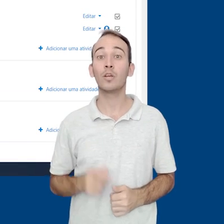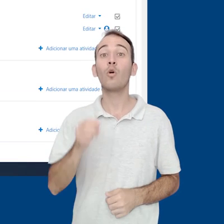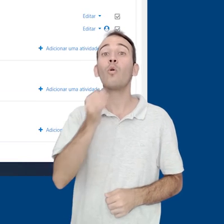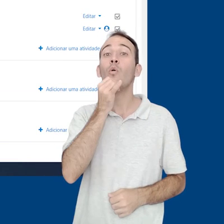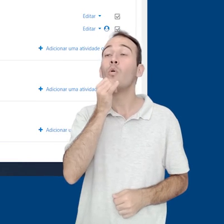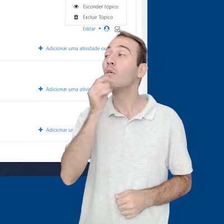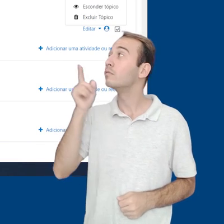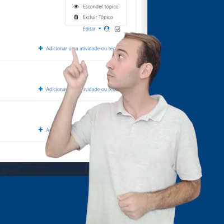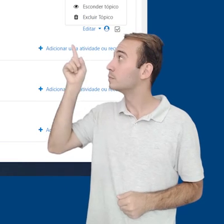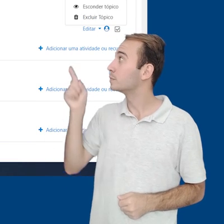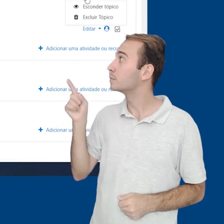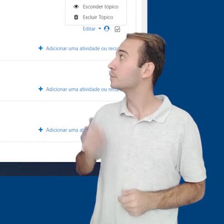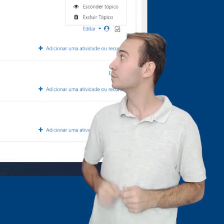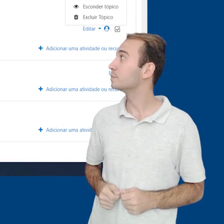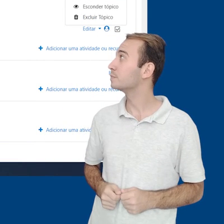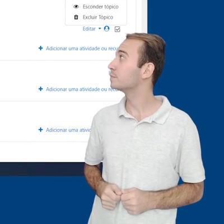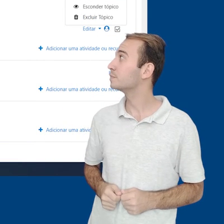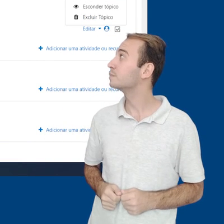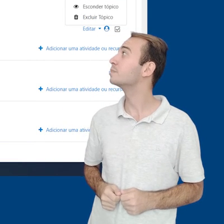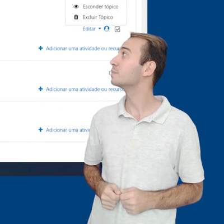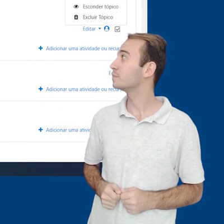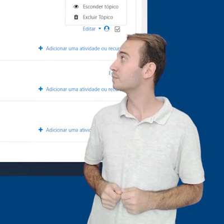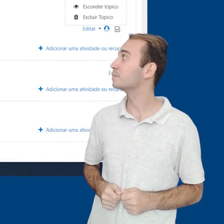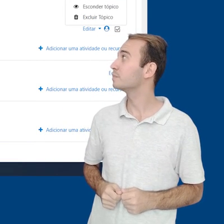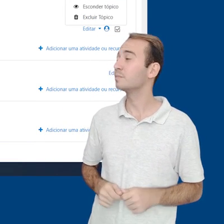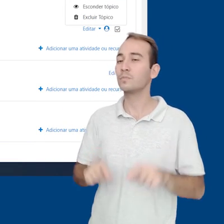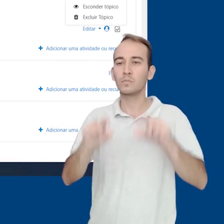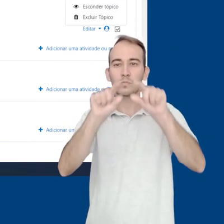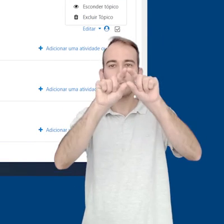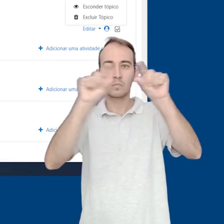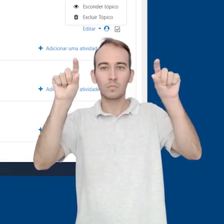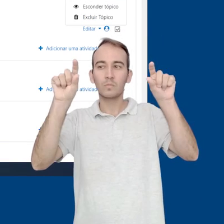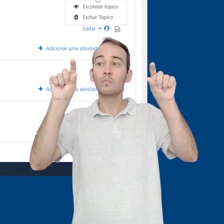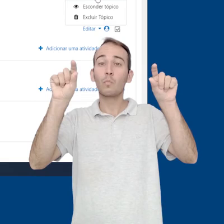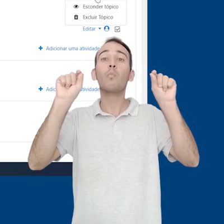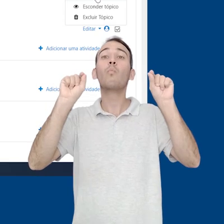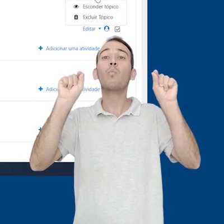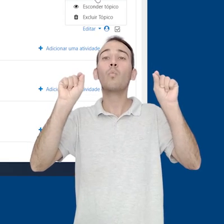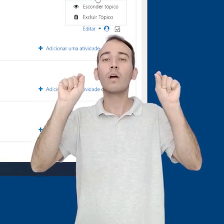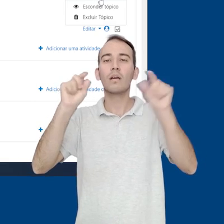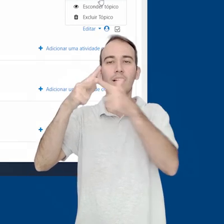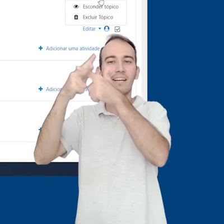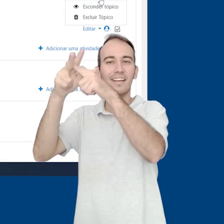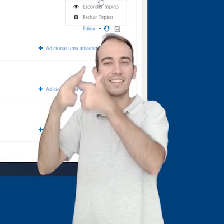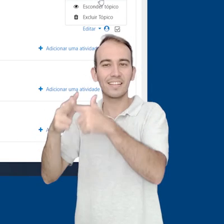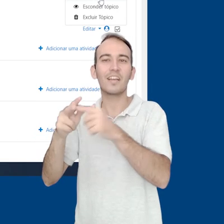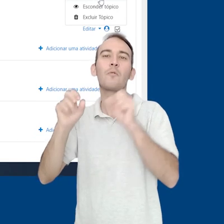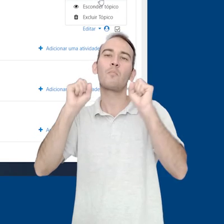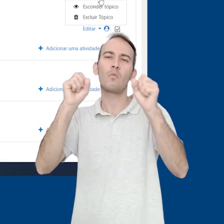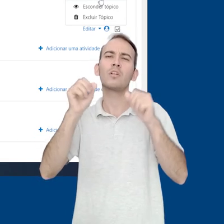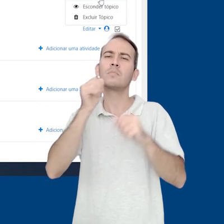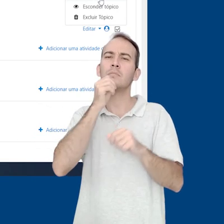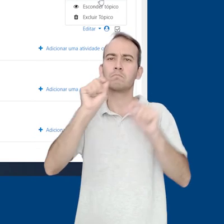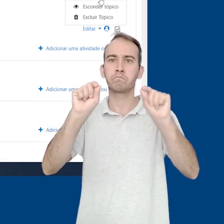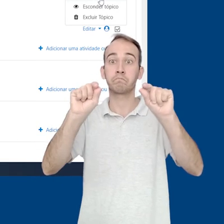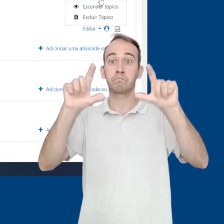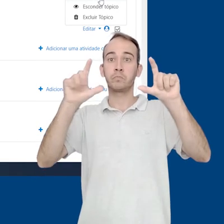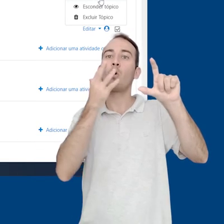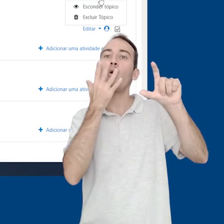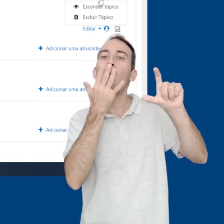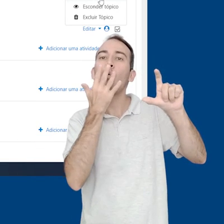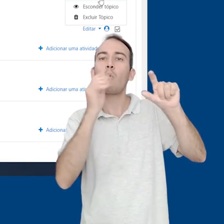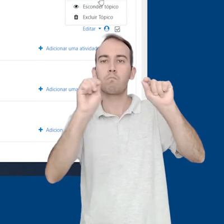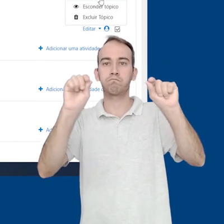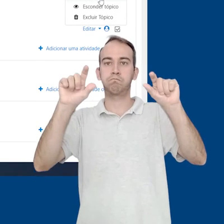tenho um botão de editar. Eu posso, por exemplo, fazer alterações em título. Eu posso realçar esse tópico,